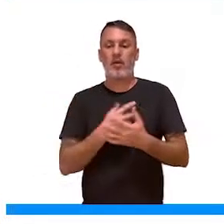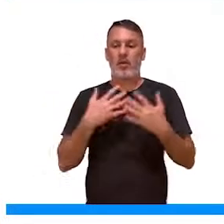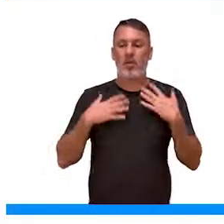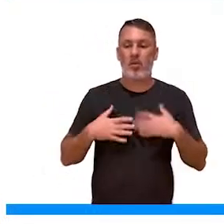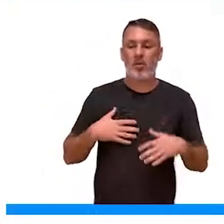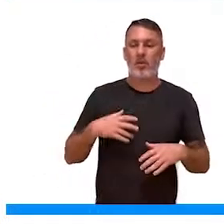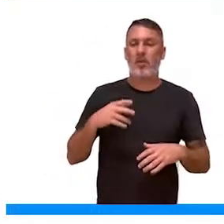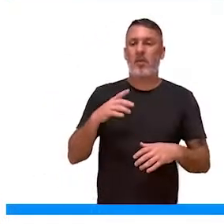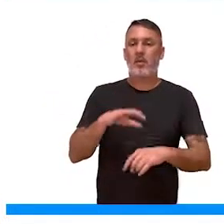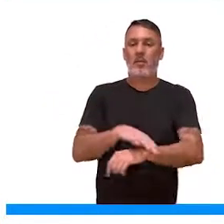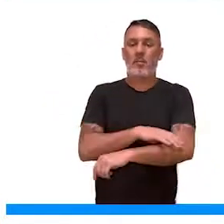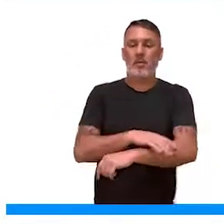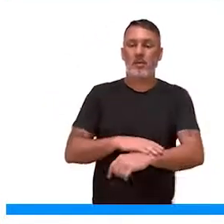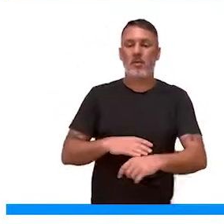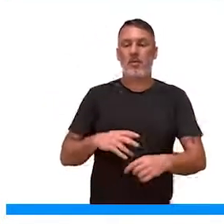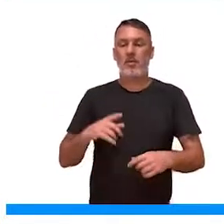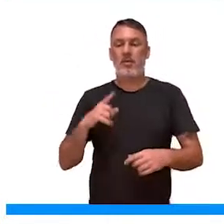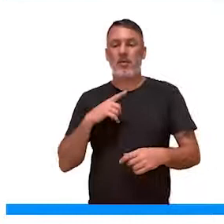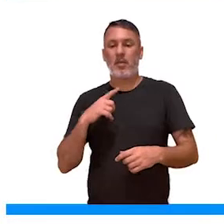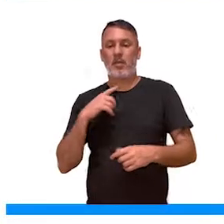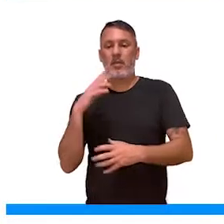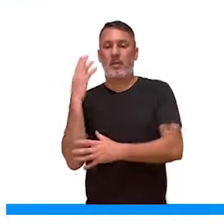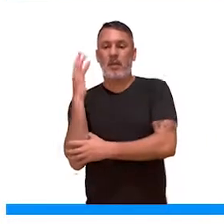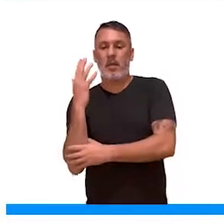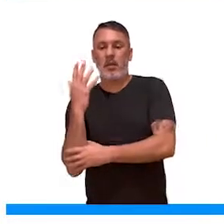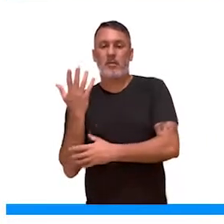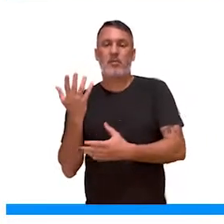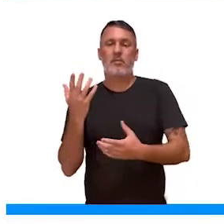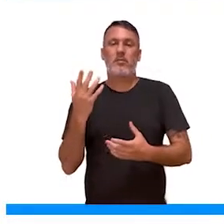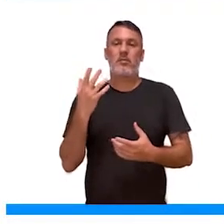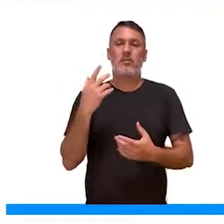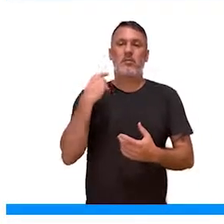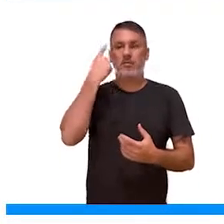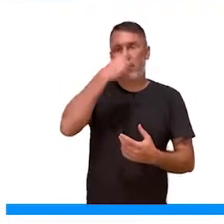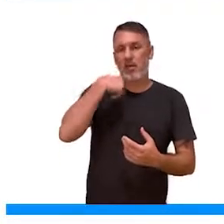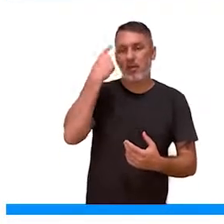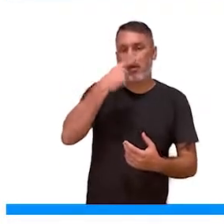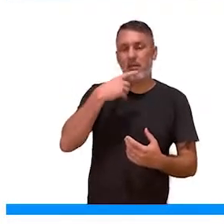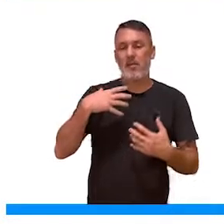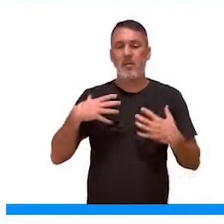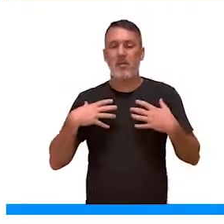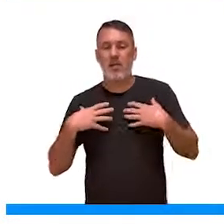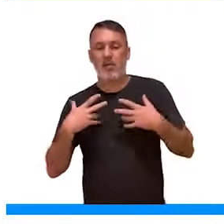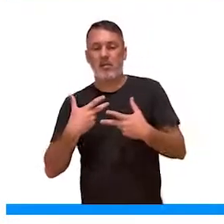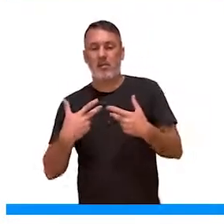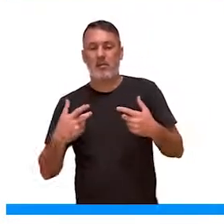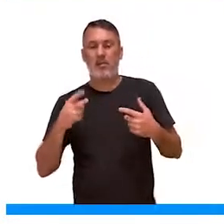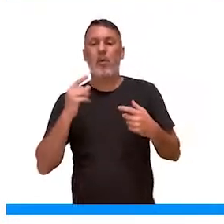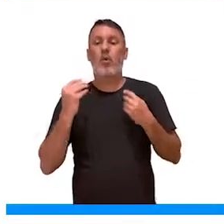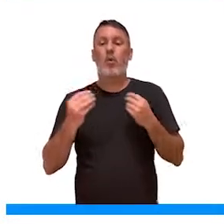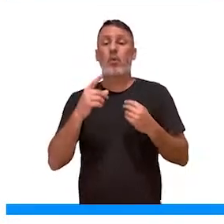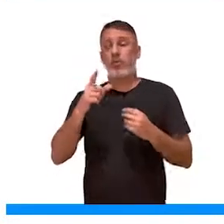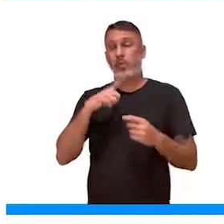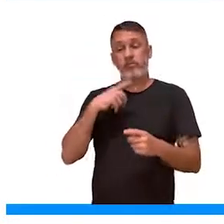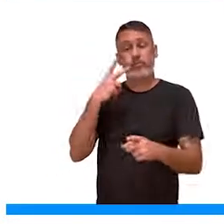Ele precisa aí do vetor, que é o Culex sp, né? Várias espécies desse gênero, que vão,